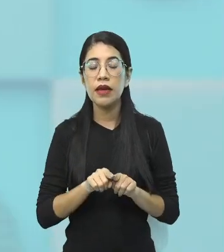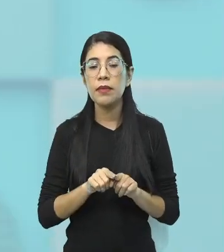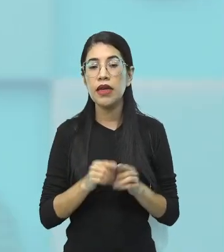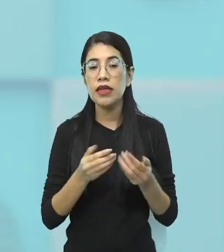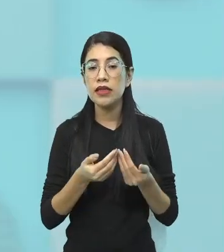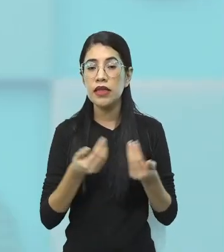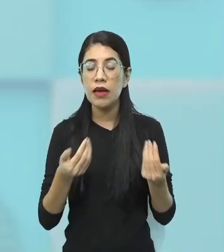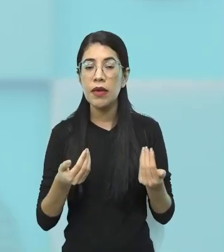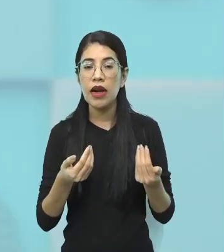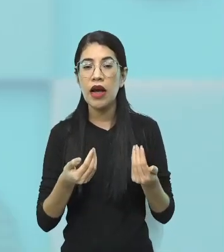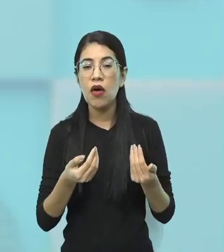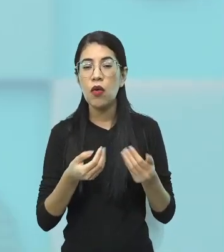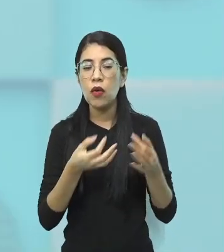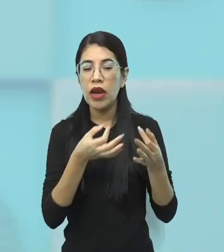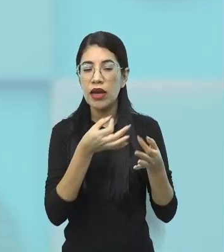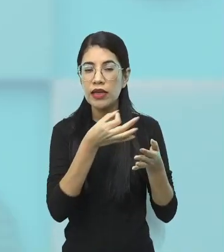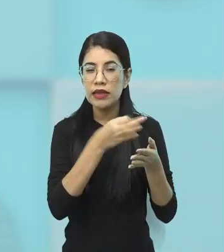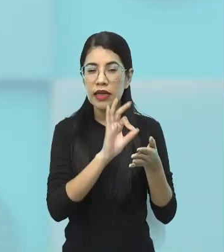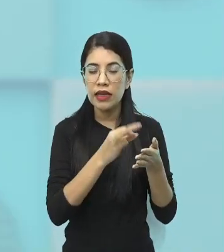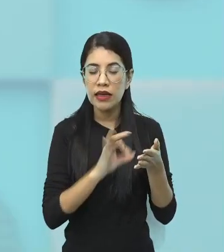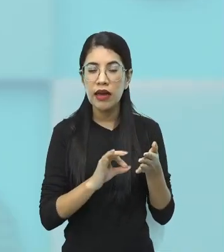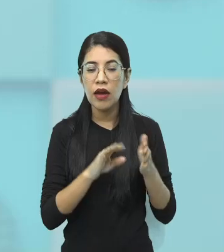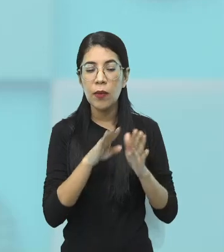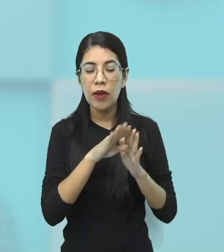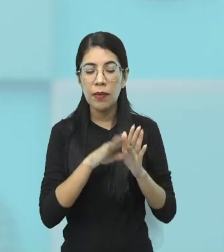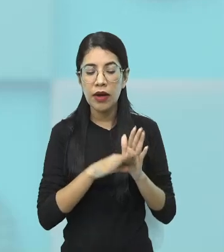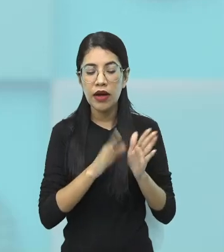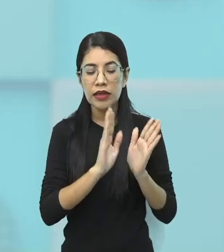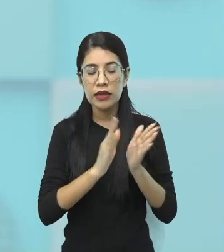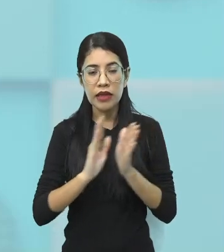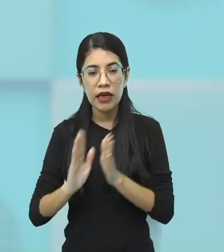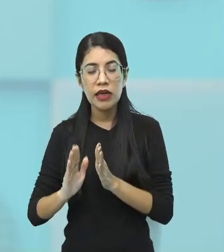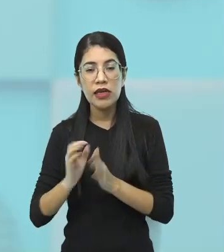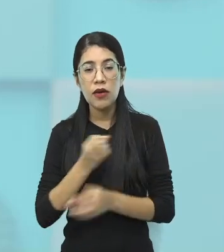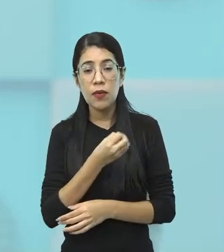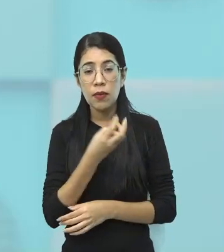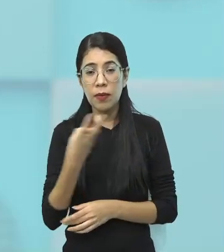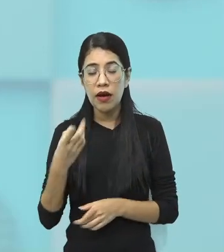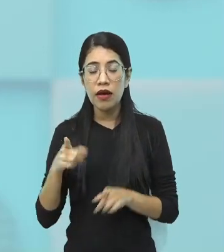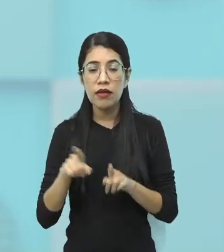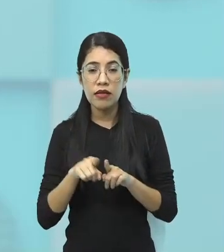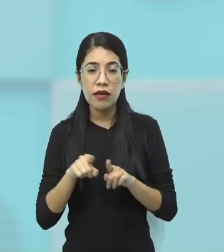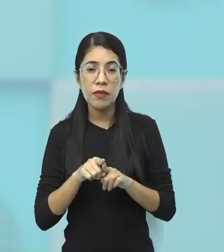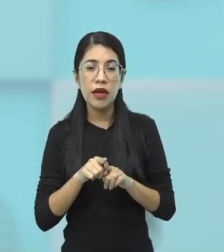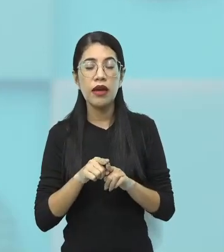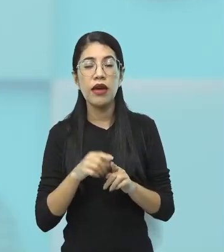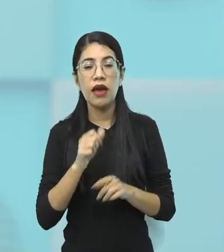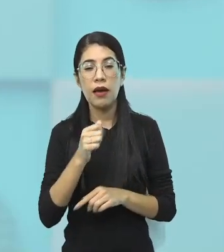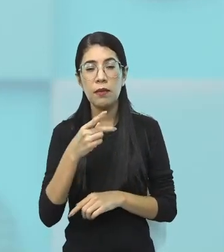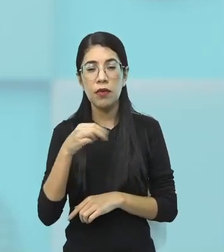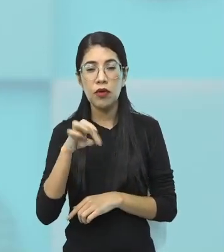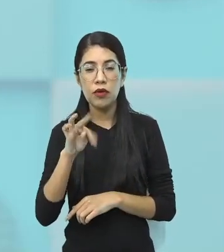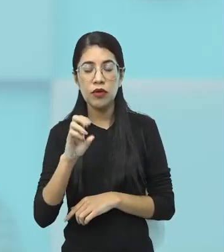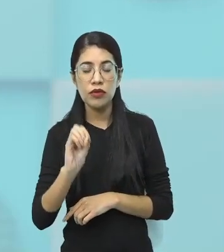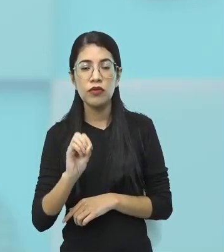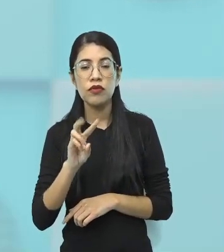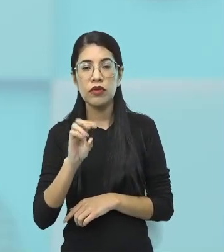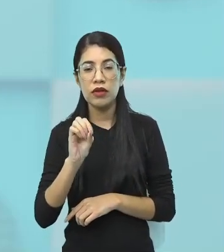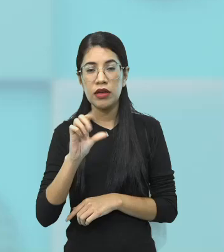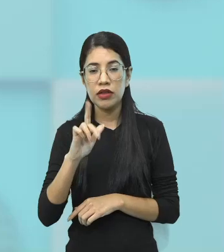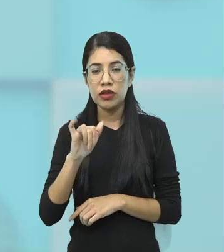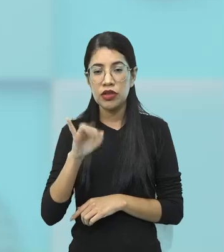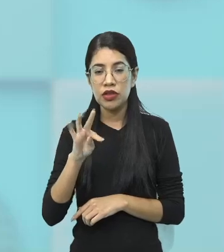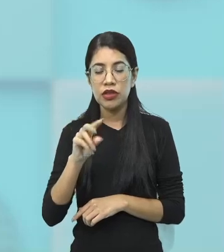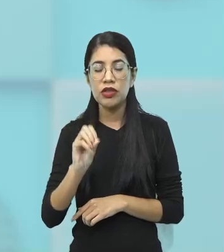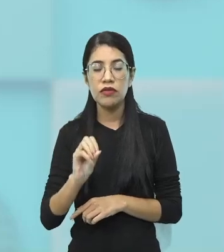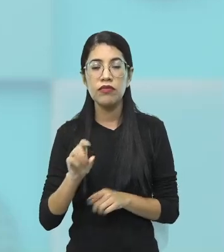repente, uma correção, uma sequência, uma enumeração, separar aposto, vocativo, não foi isso que a gente